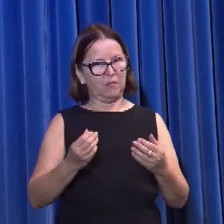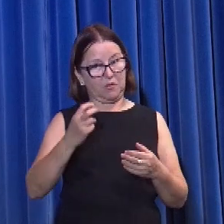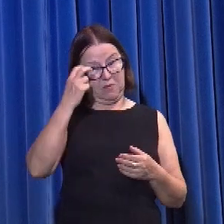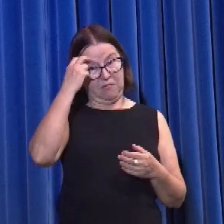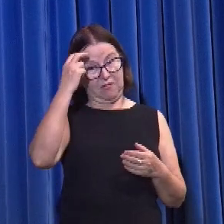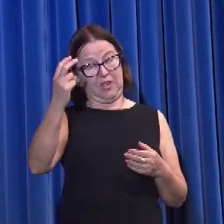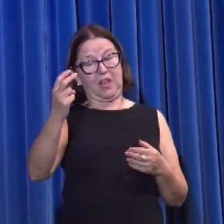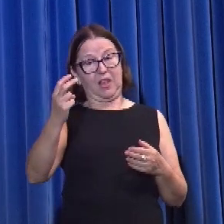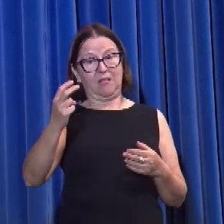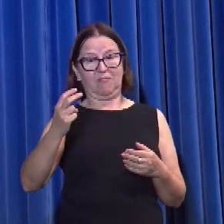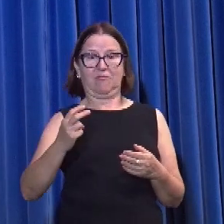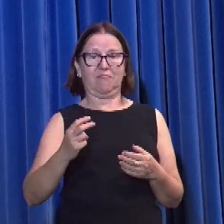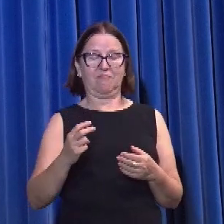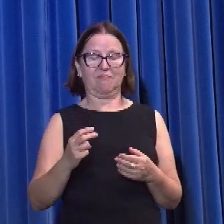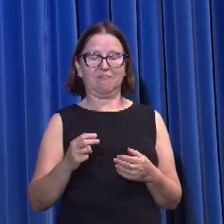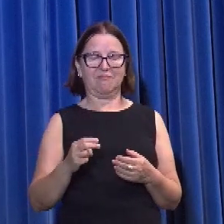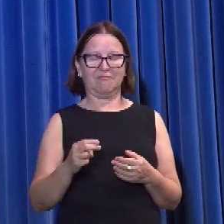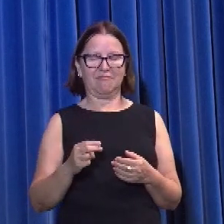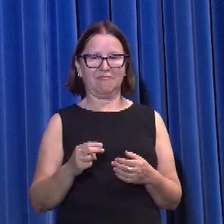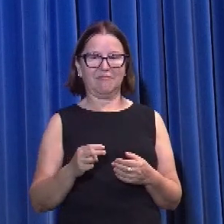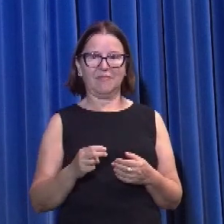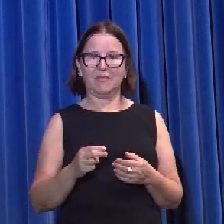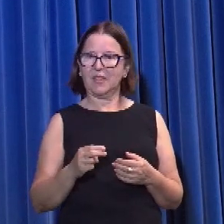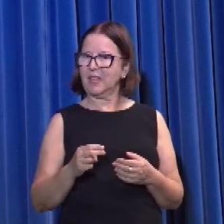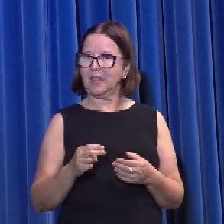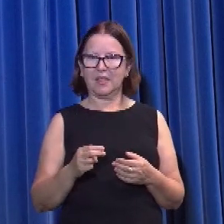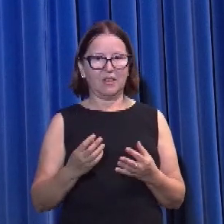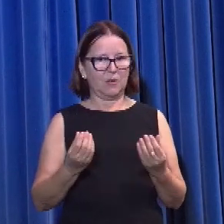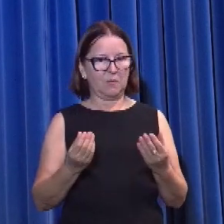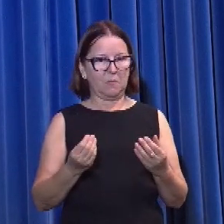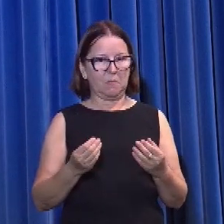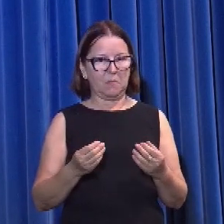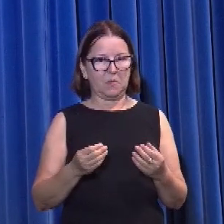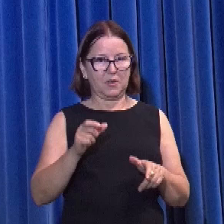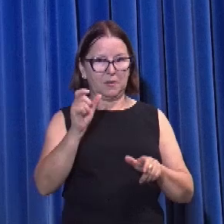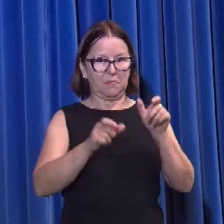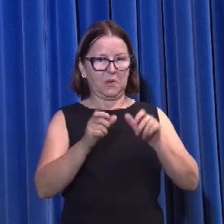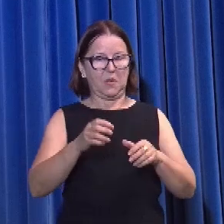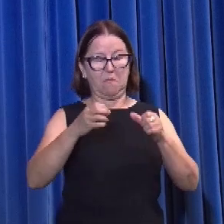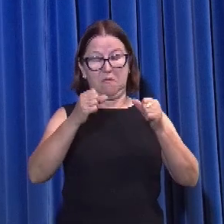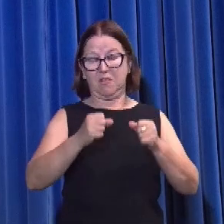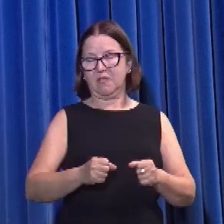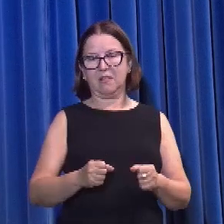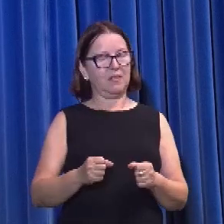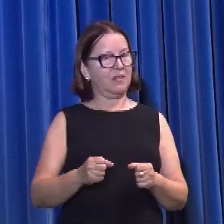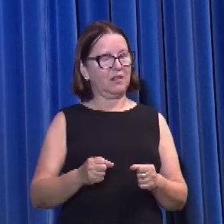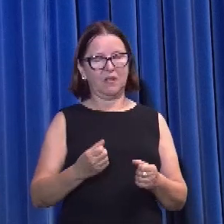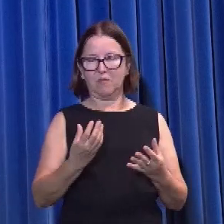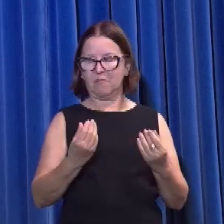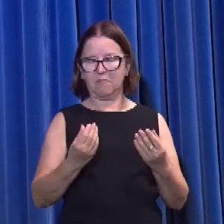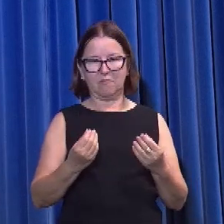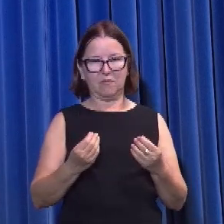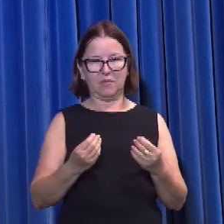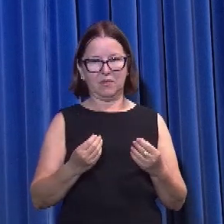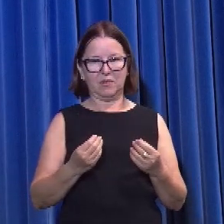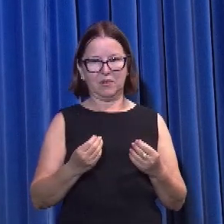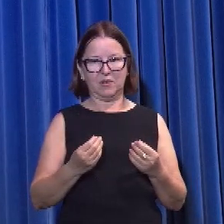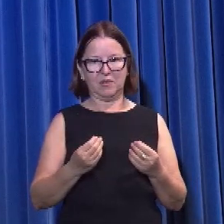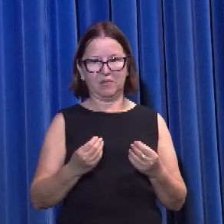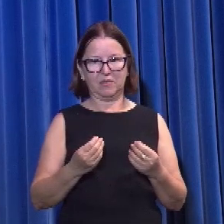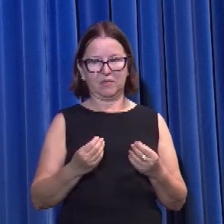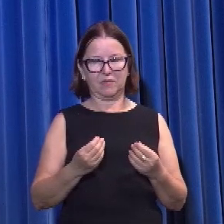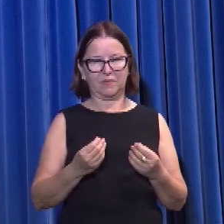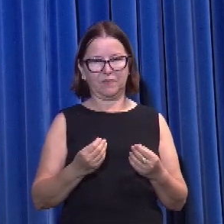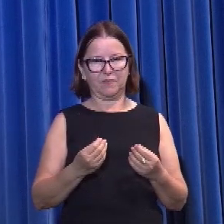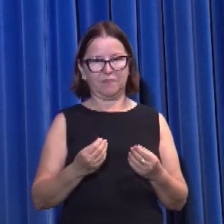sábios segundo a carne, nem muitos poderosos, nem muitos de nobre